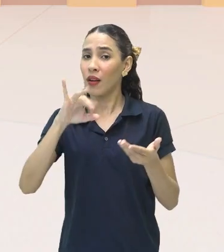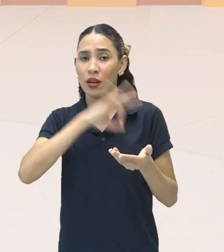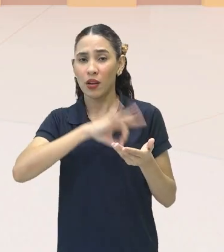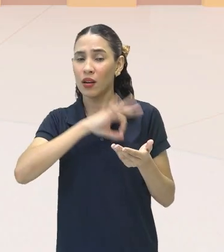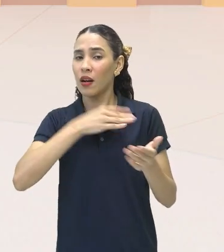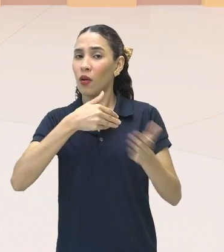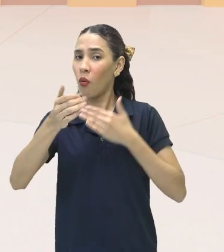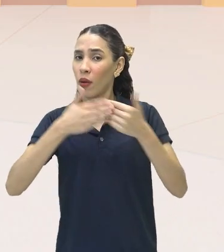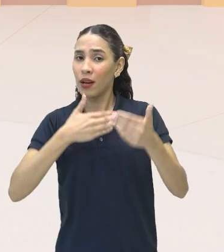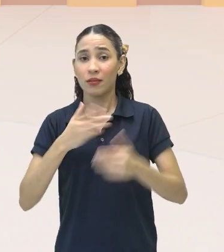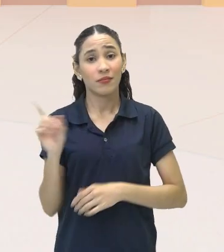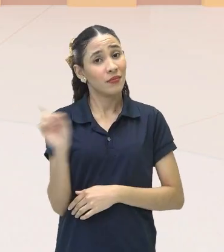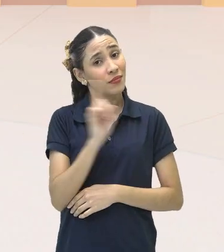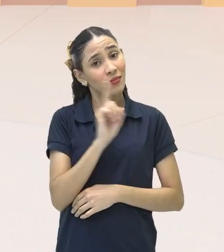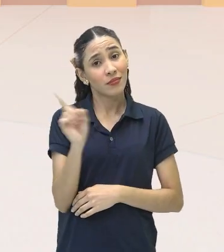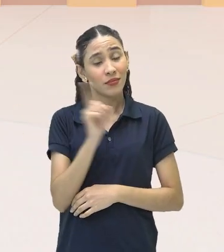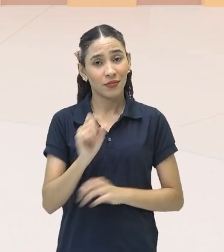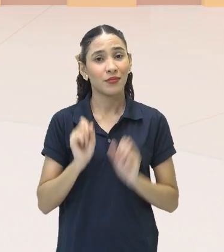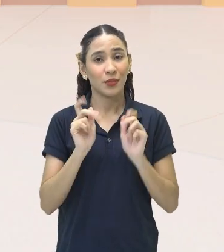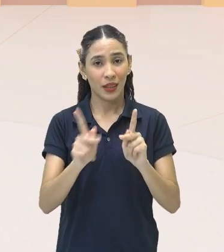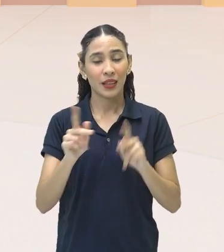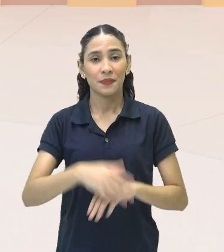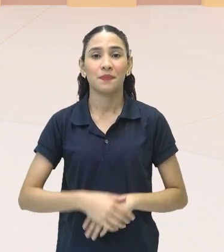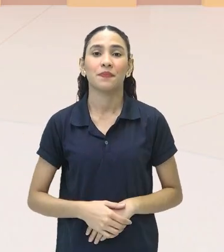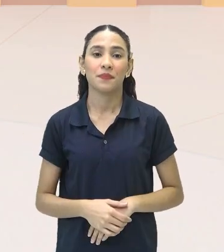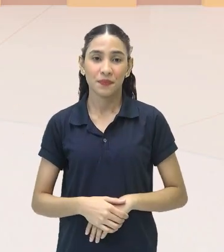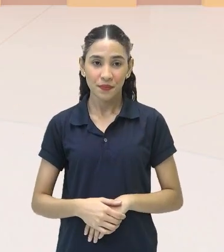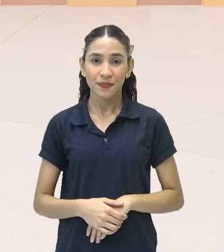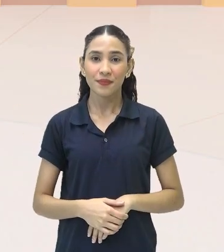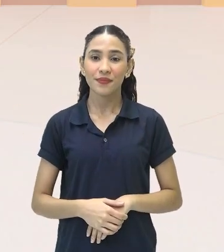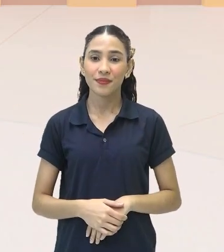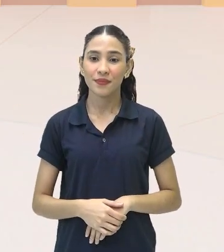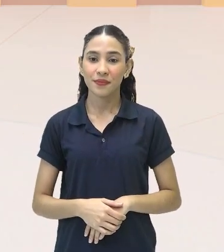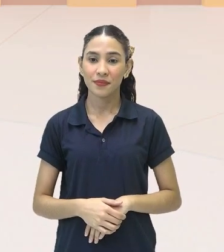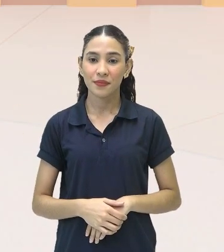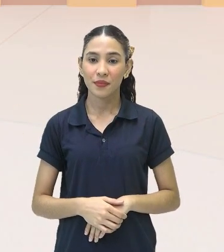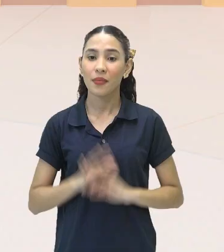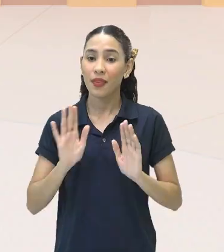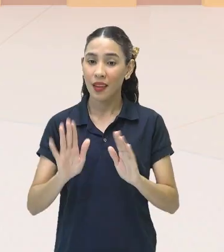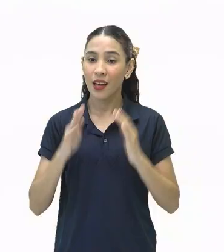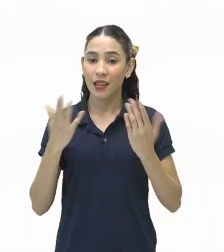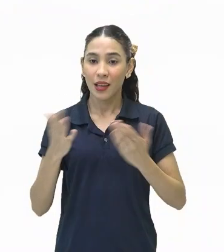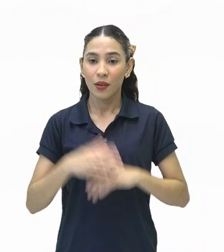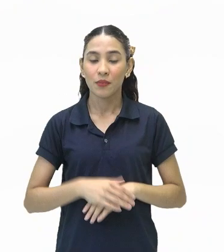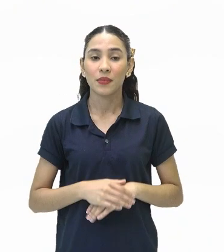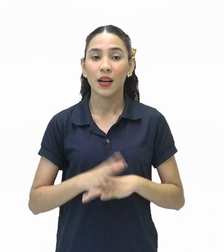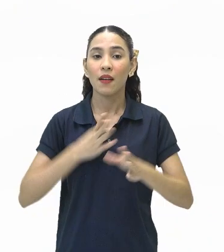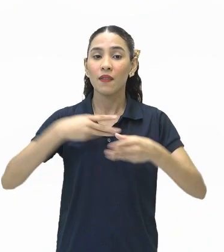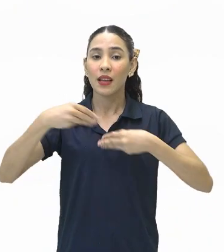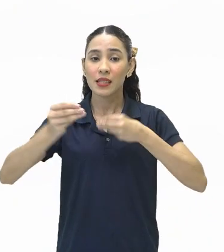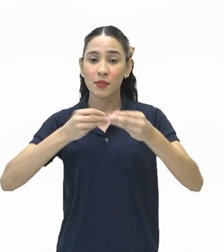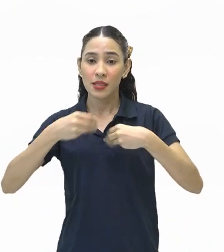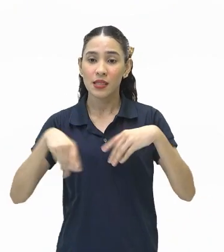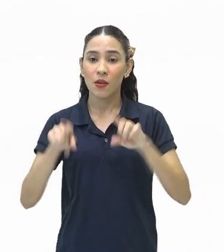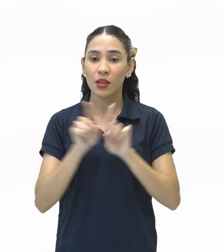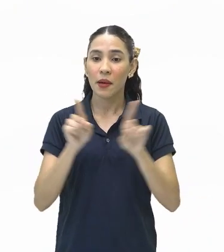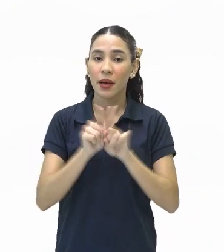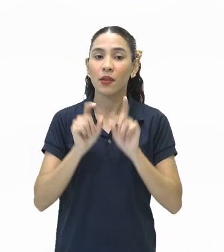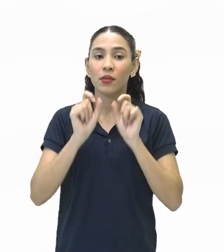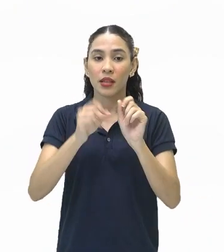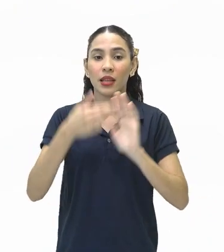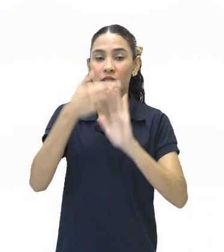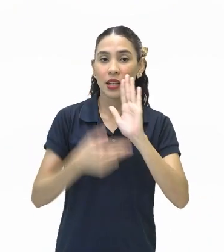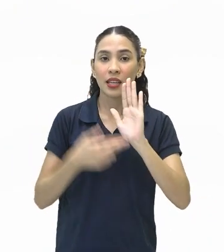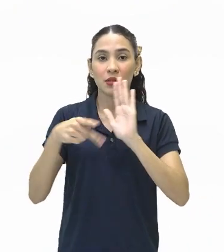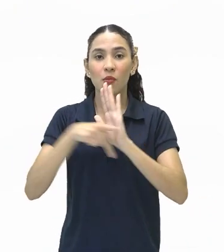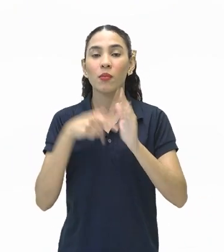qualquer jeito. Não é assim. Perfeito, então? Nesse sentido, gente, a flexibilização das normas